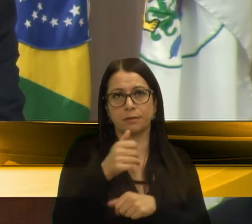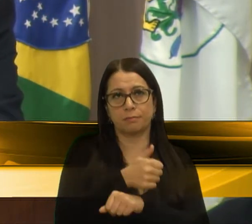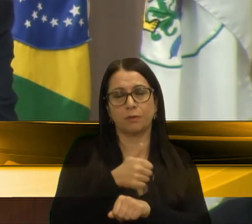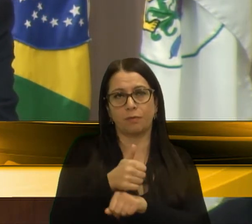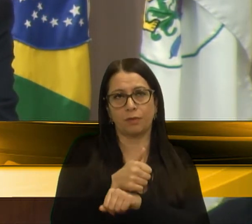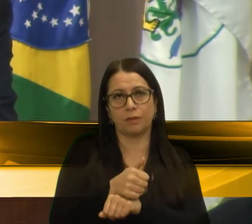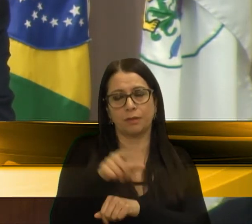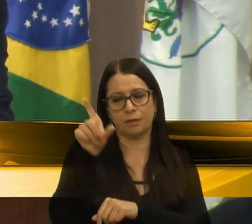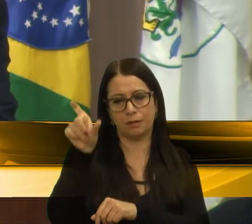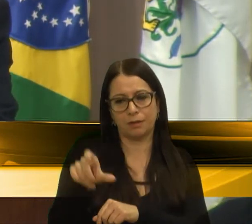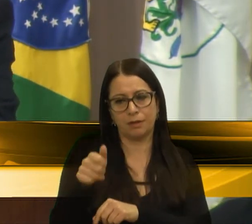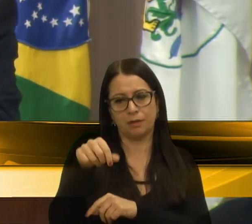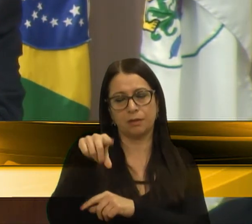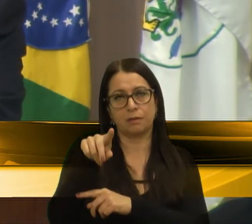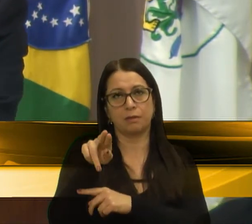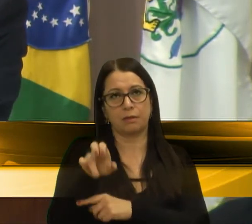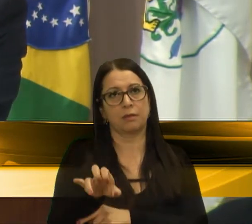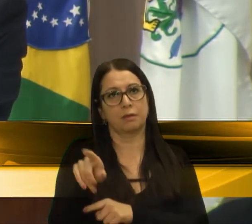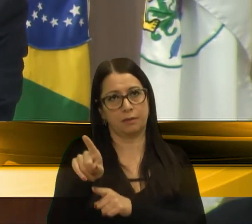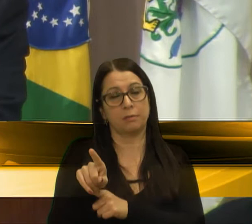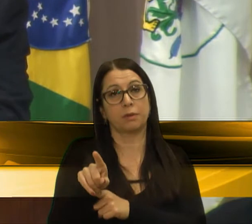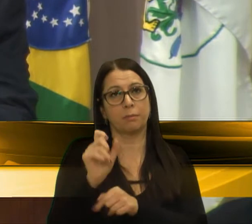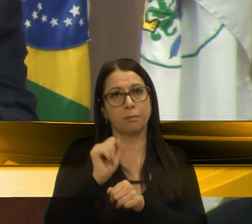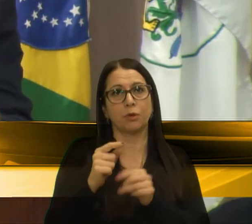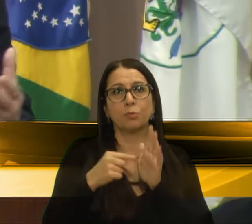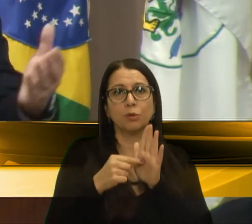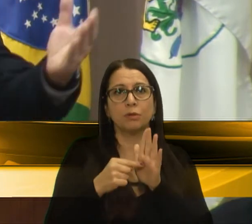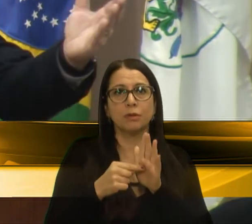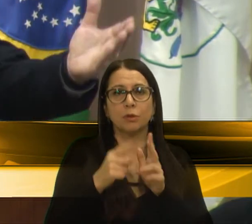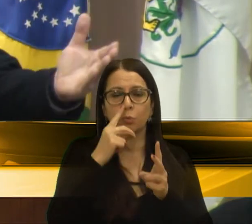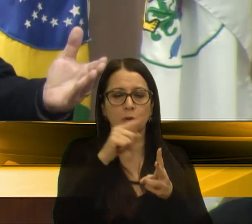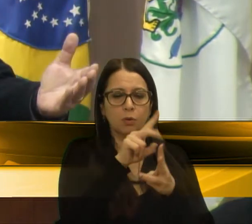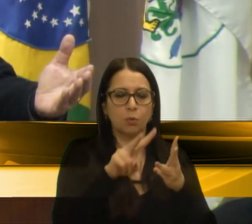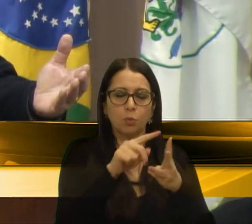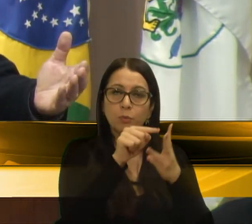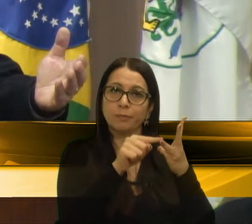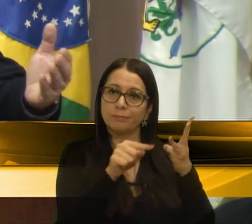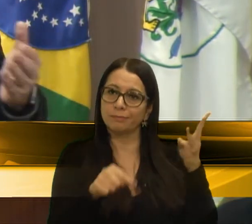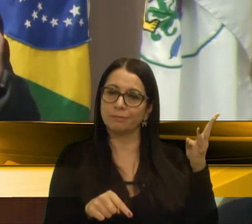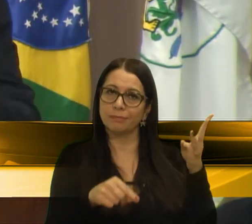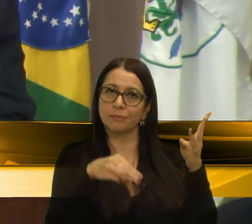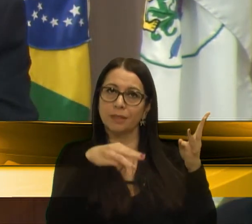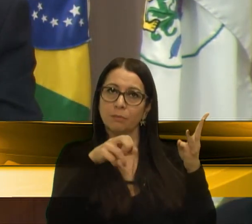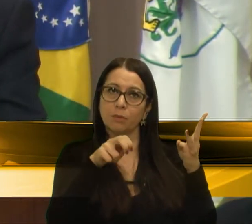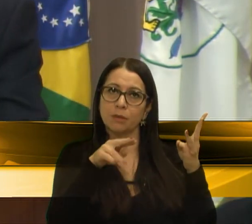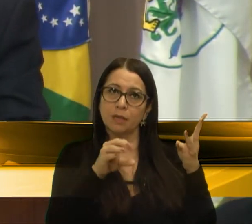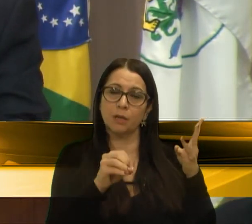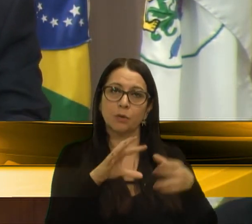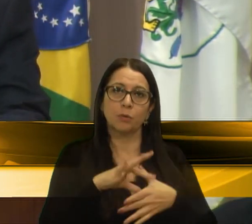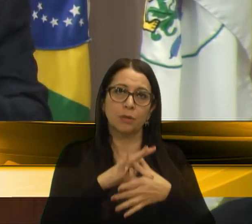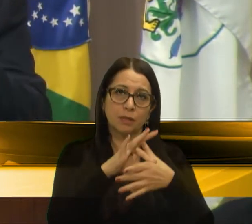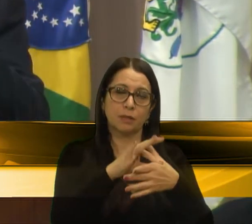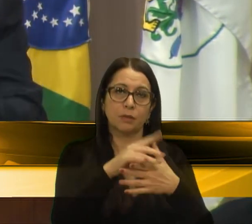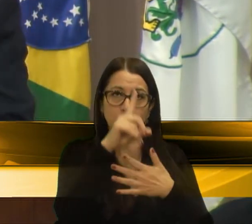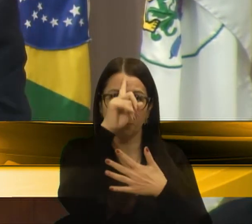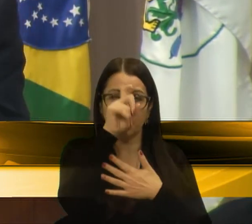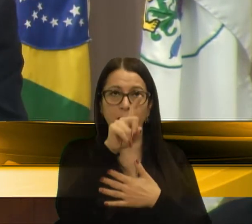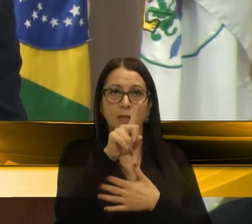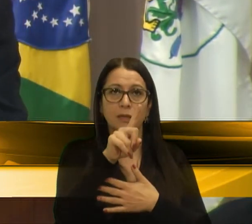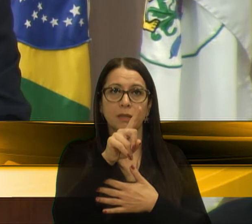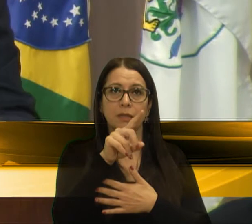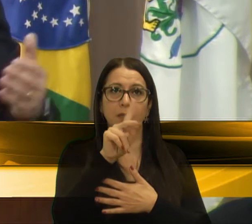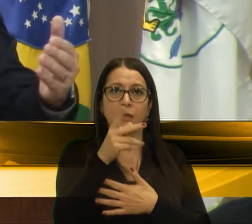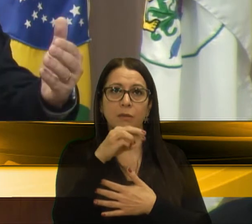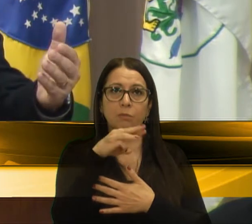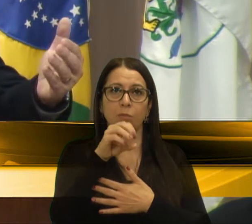o doutor André Reiris. E isso também posso externar o mesmo cuidado ao Marcelo, que é um grande líder do hospital na área de